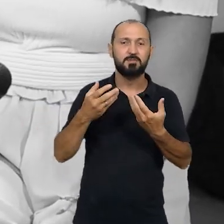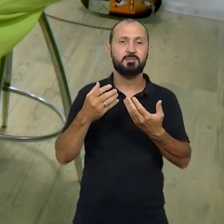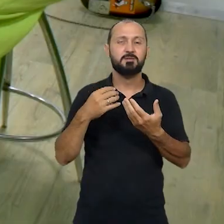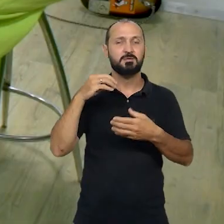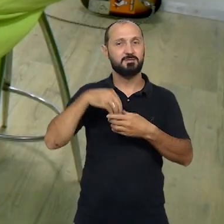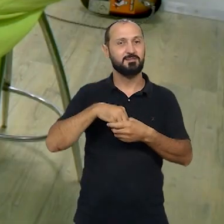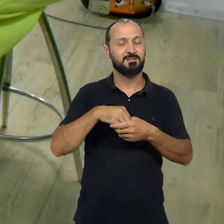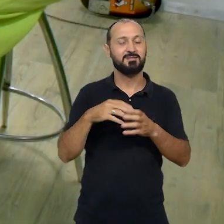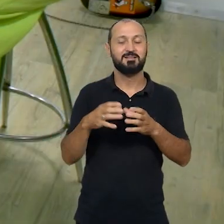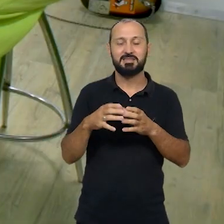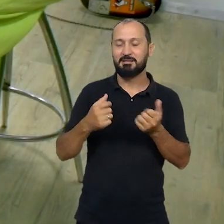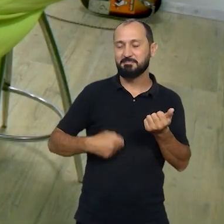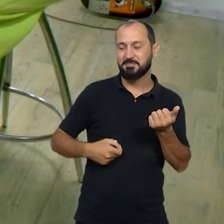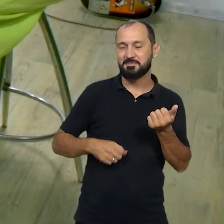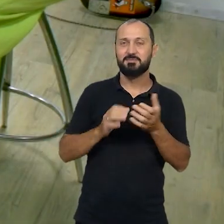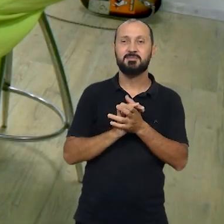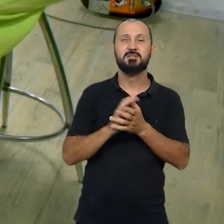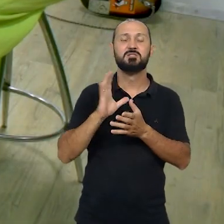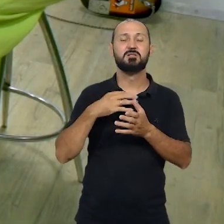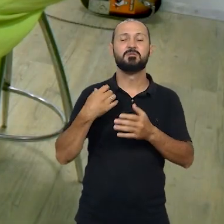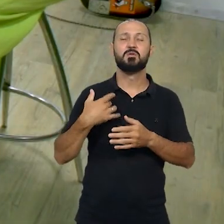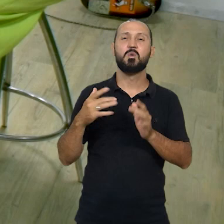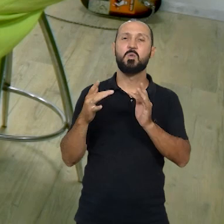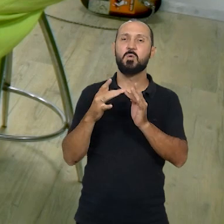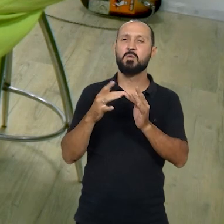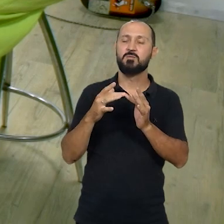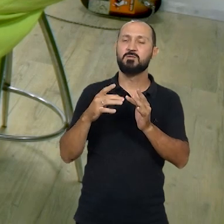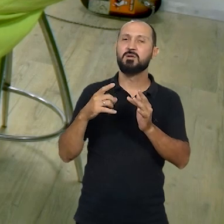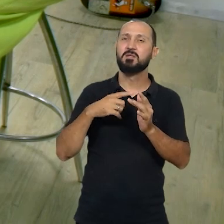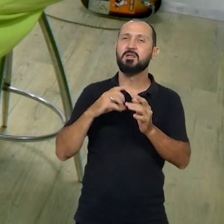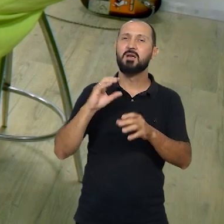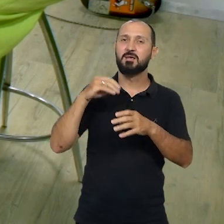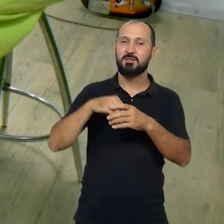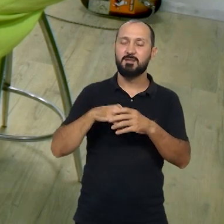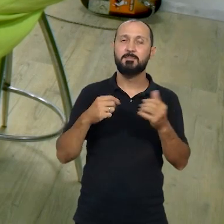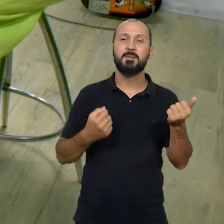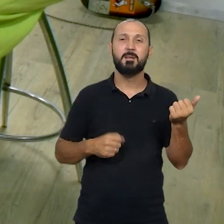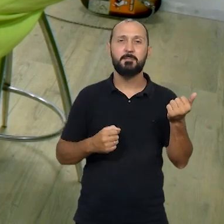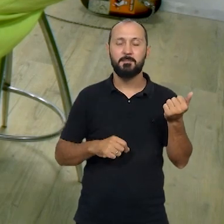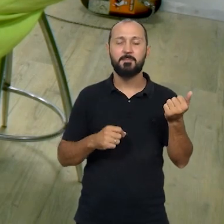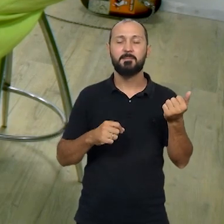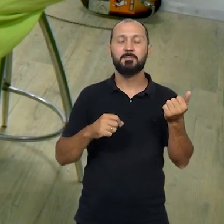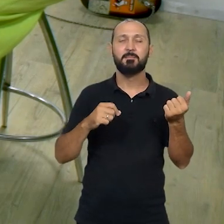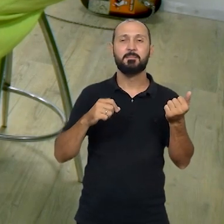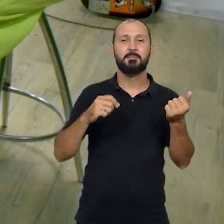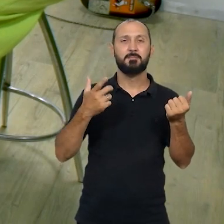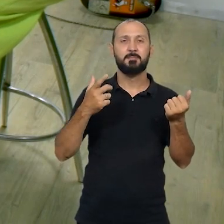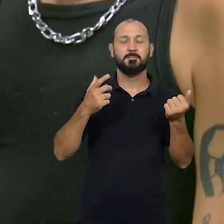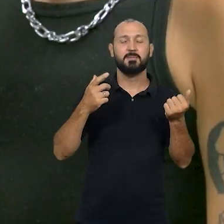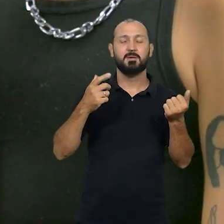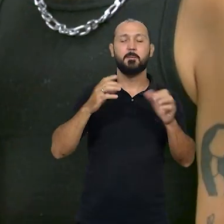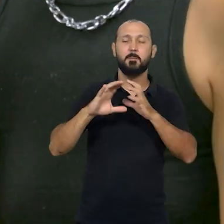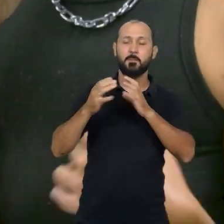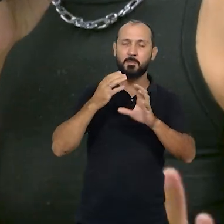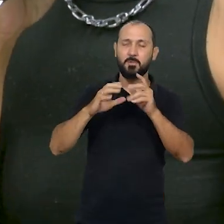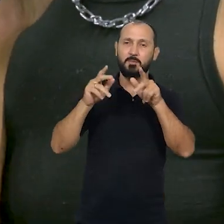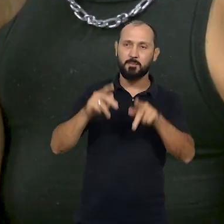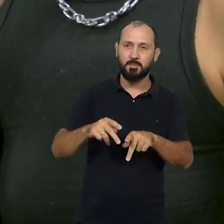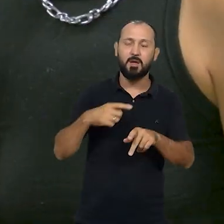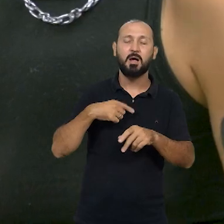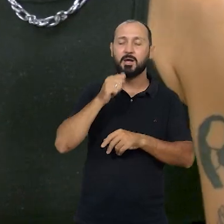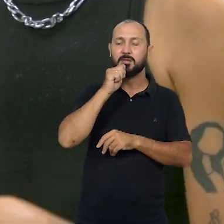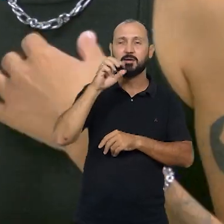Minha inspiração, Cássia Eller, Cazuza, Raul Seixas, enfim. E aí também tem a questão do pop, né? O pop internacional, Michael Jackson